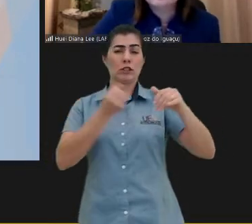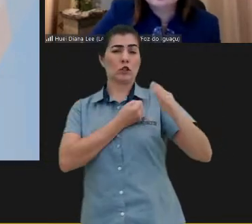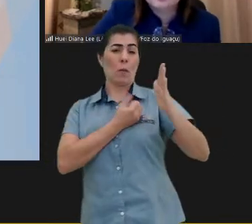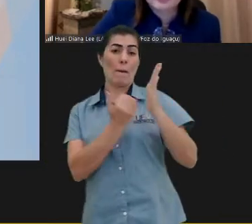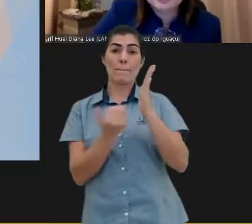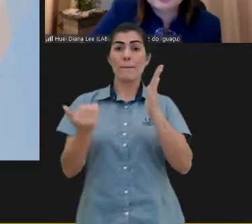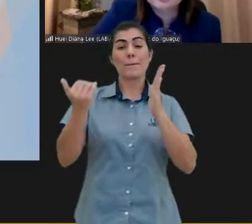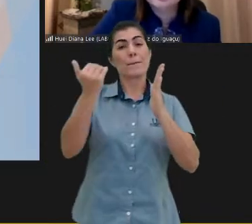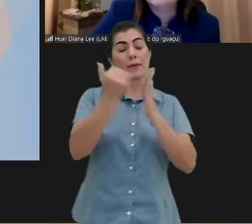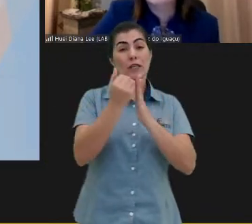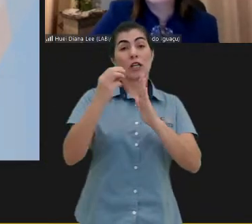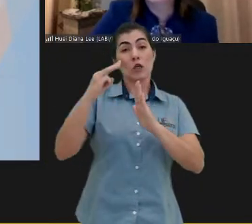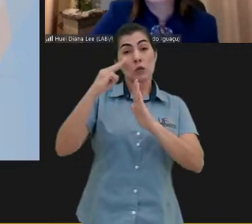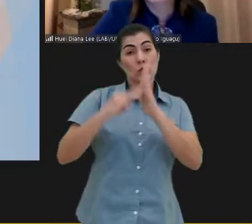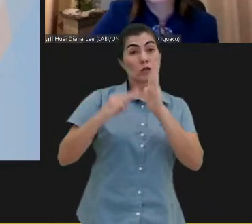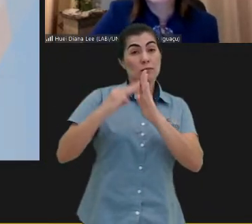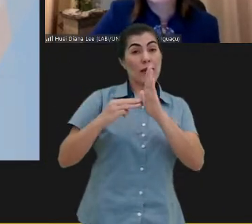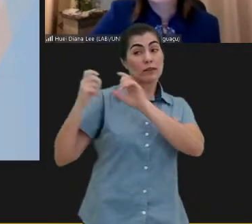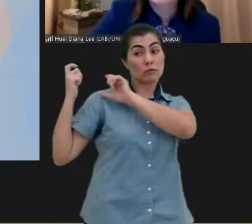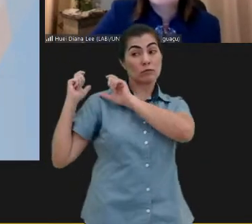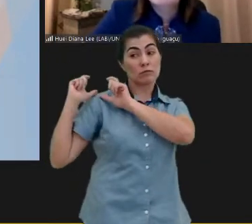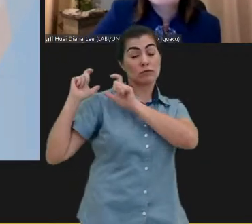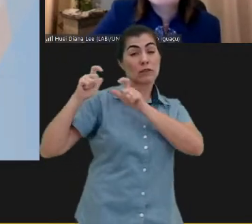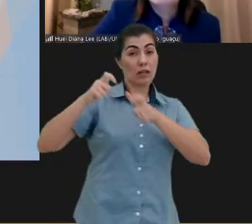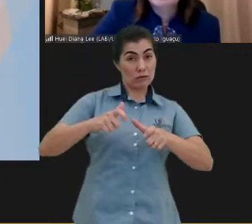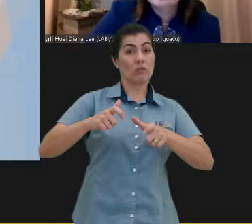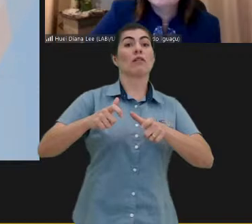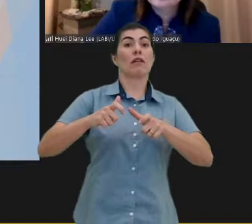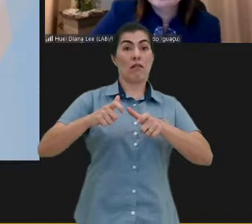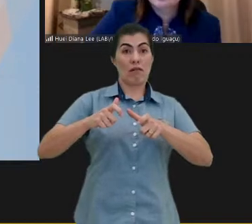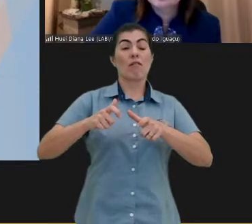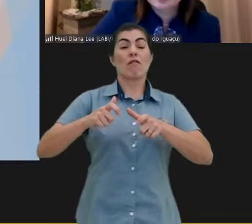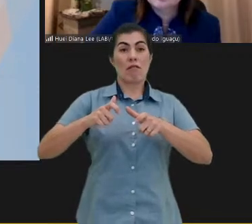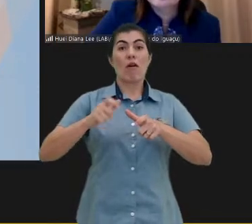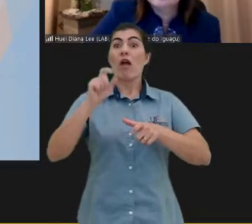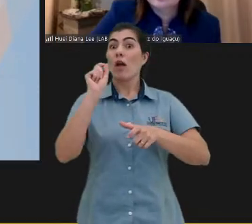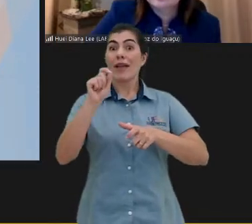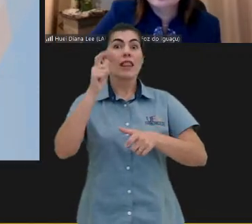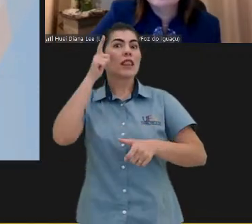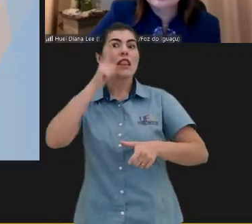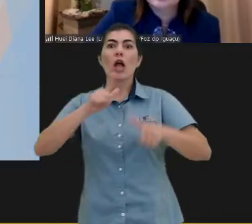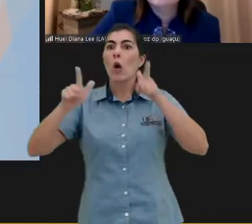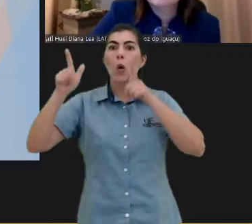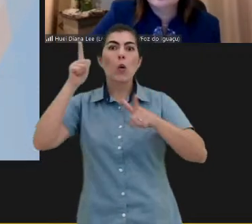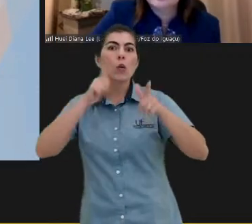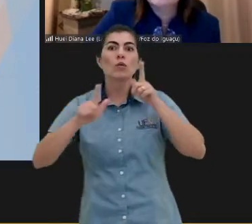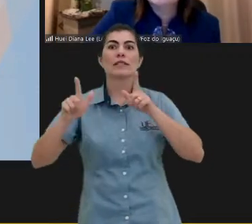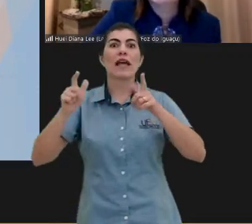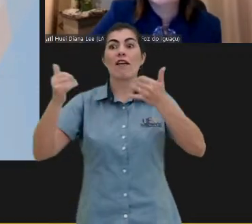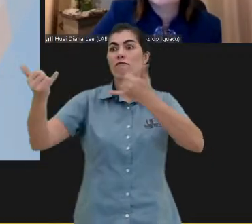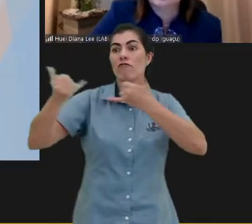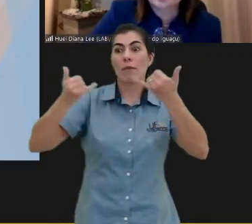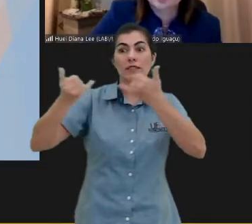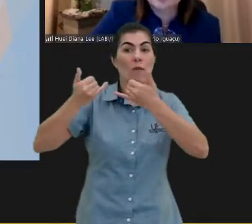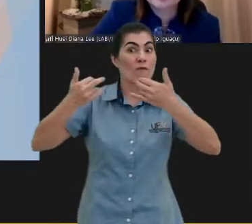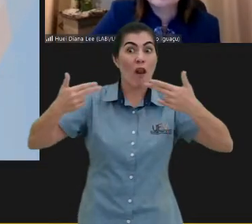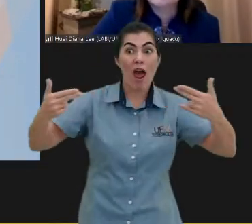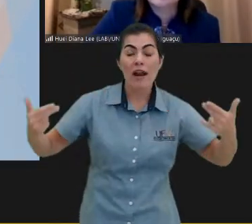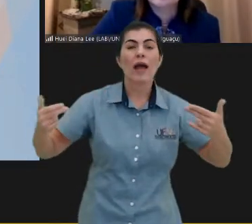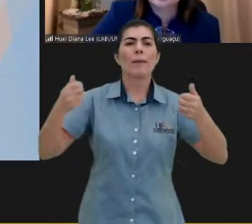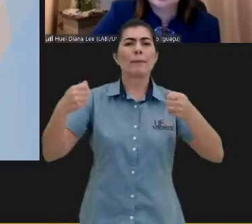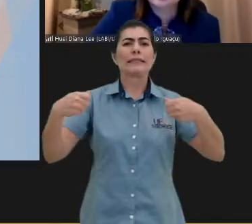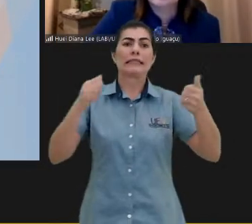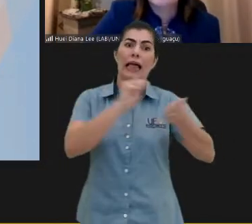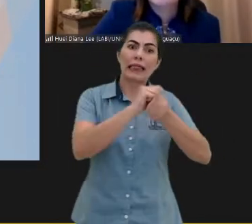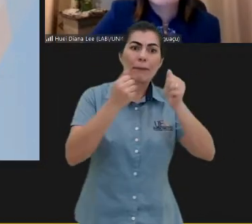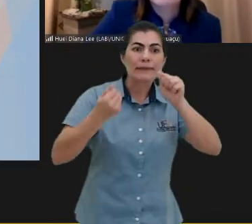métodos tradicionais de inteligência artificial, eles muitas vezes não conseguem lidar com tantos dados. Então é necessário adaptações, é